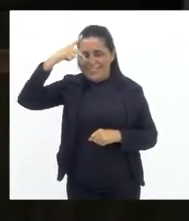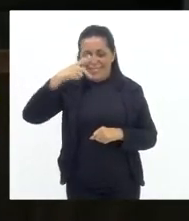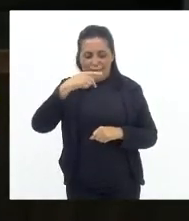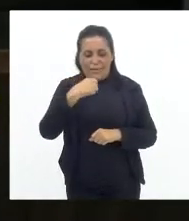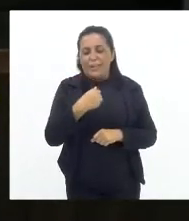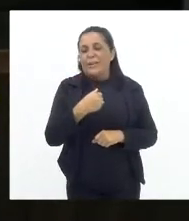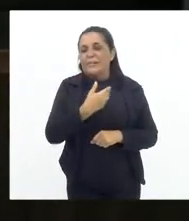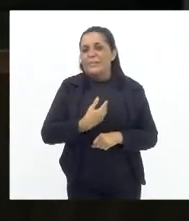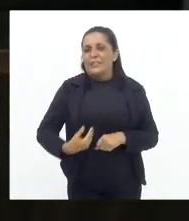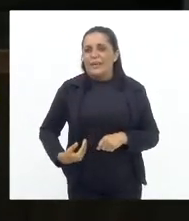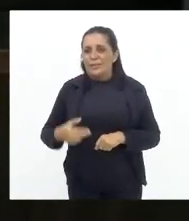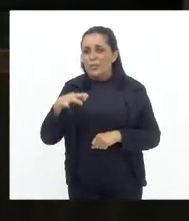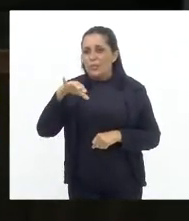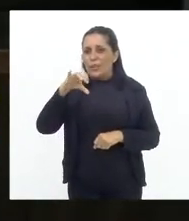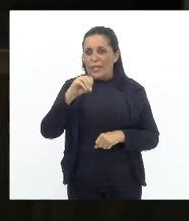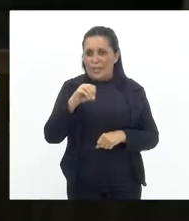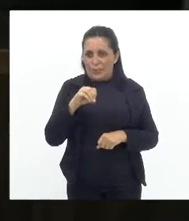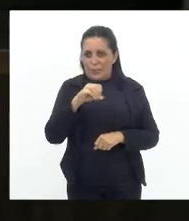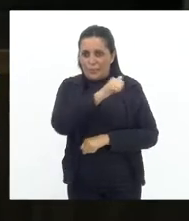o pentecostalismo